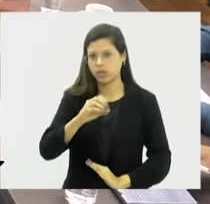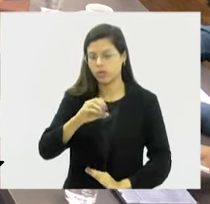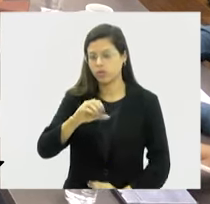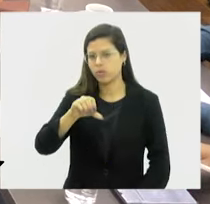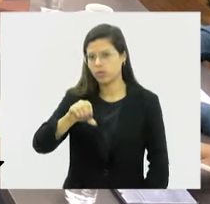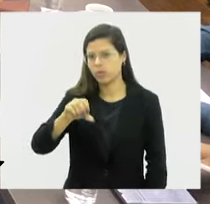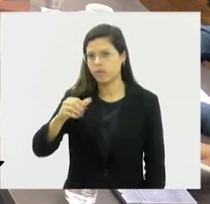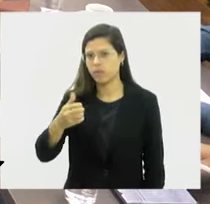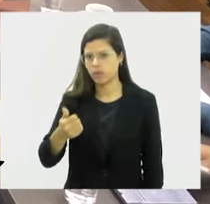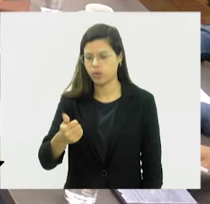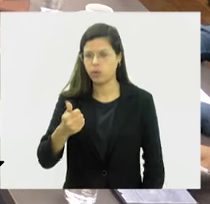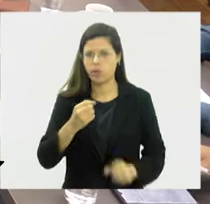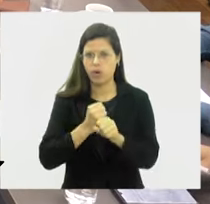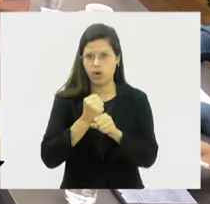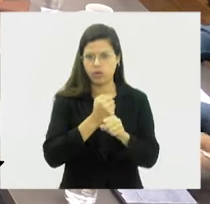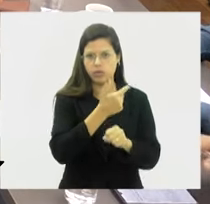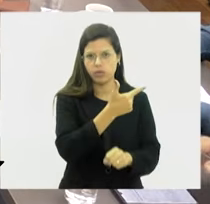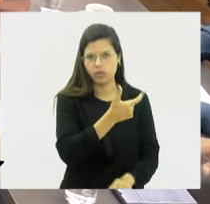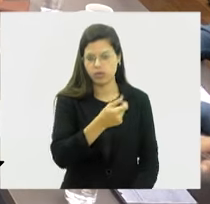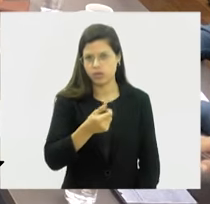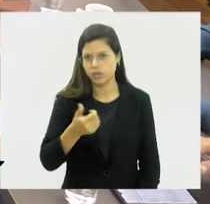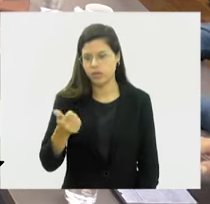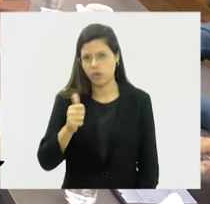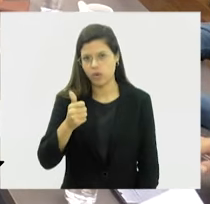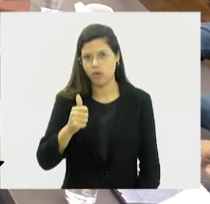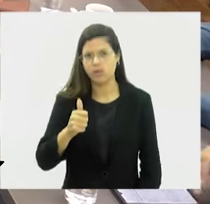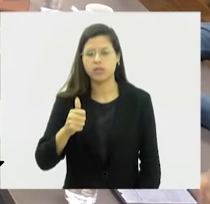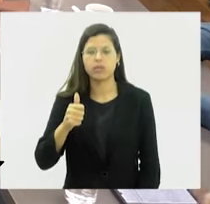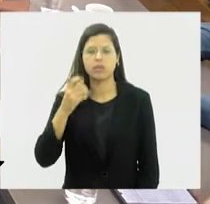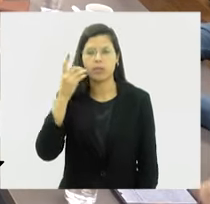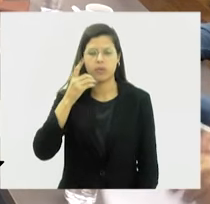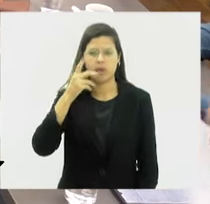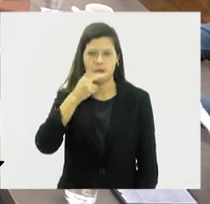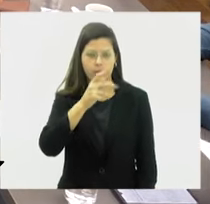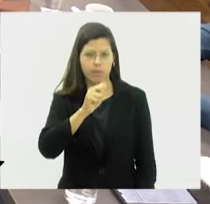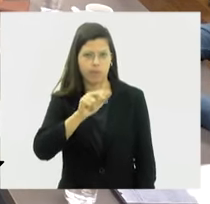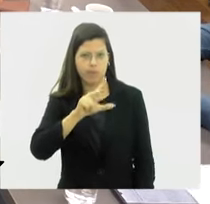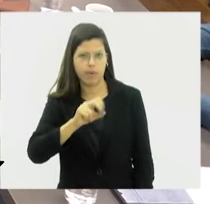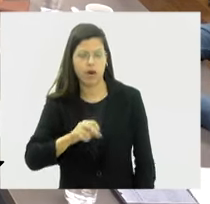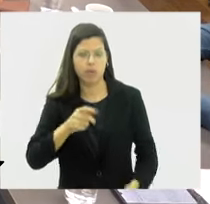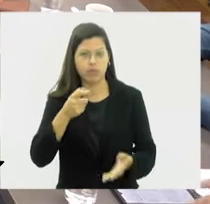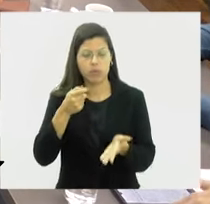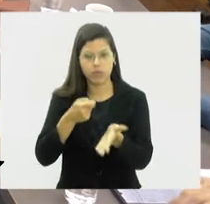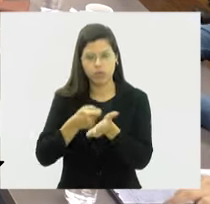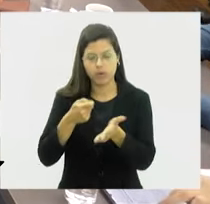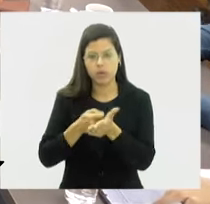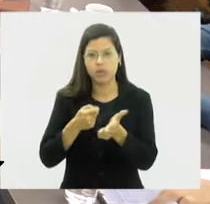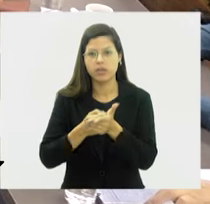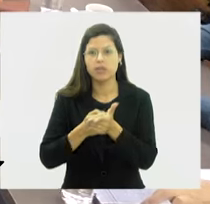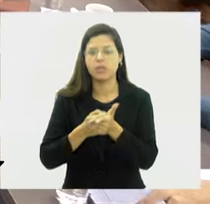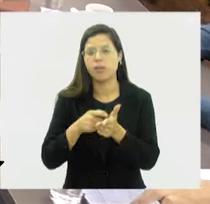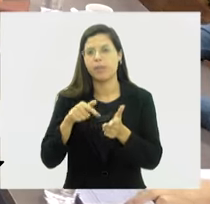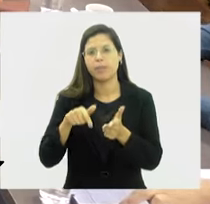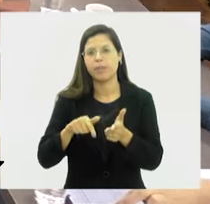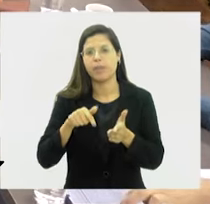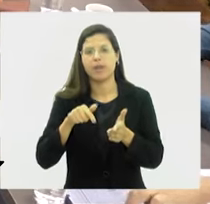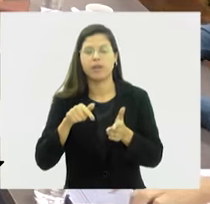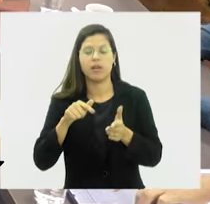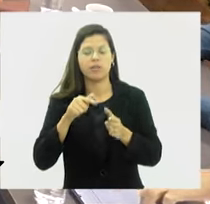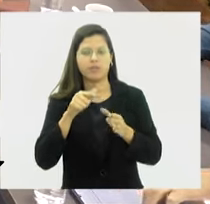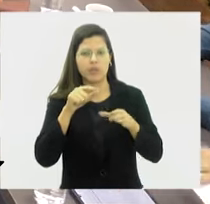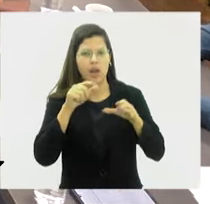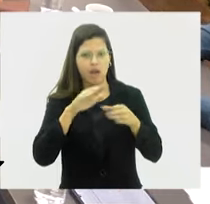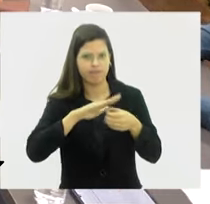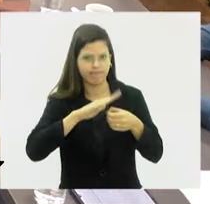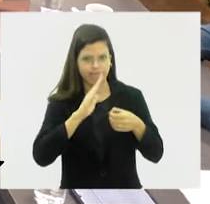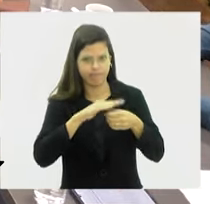491 de 2011, de autoria do deputado Paulo Ramos, que determina a cobrança de tarifa social pela Companhia Estadual de Águas e